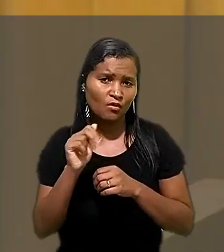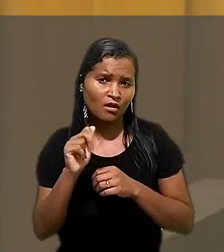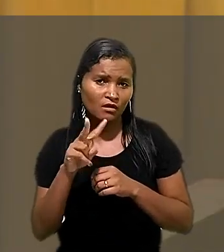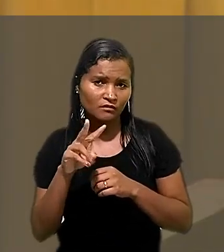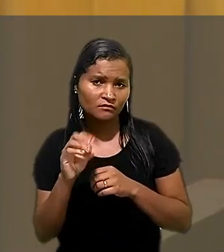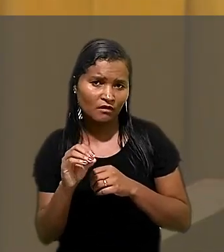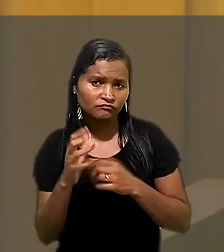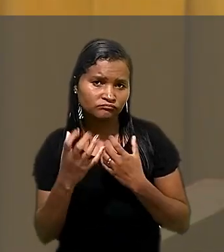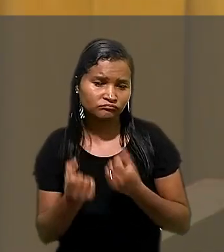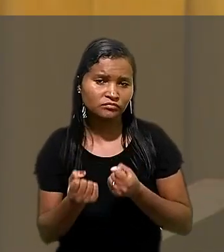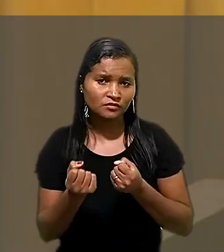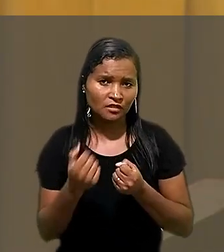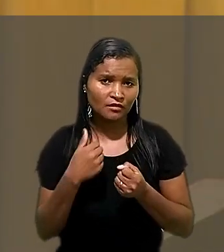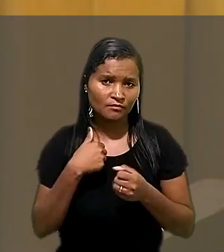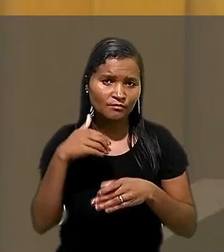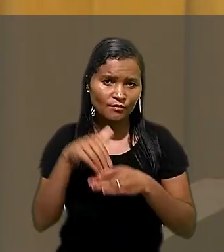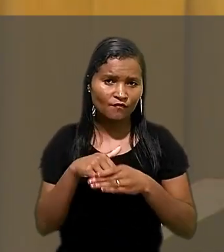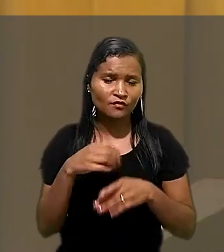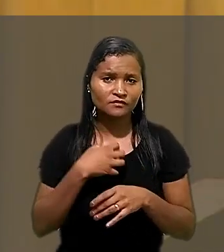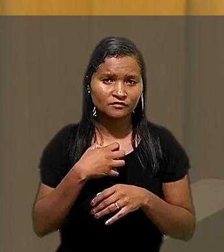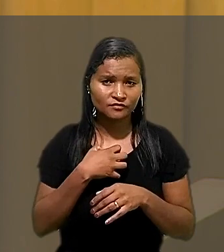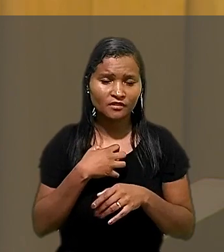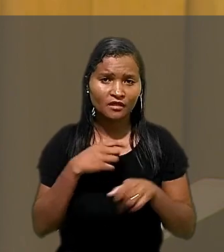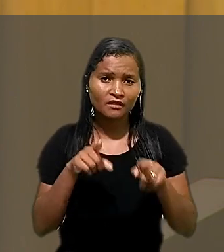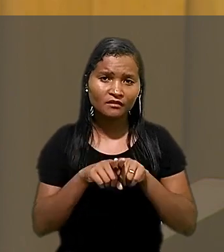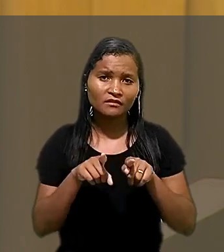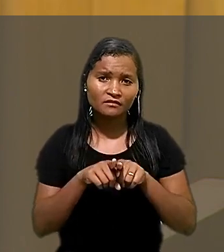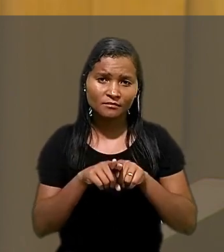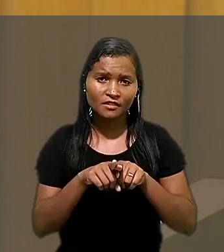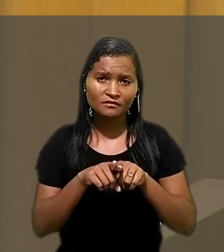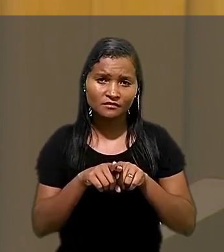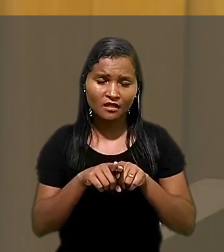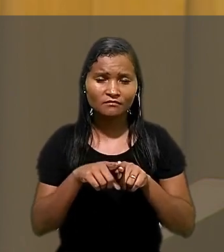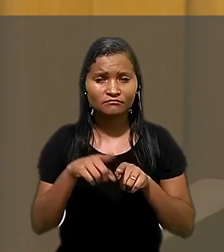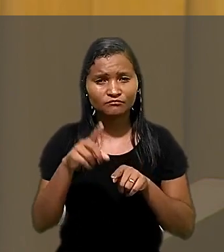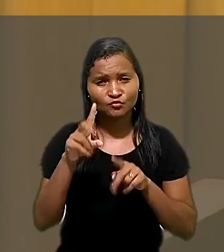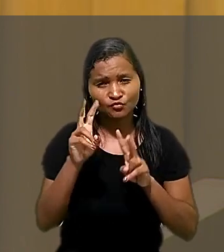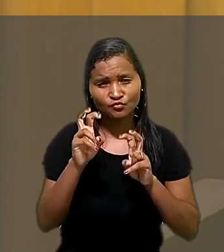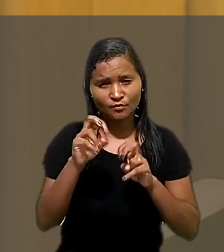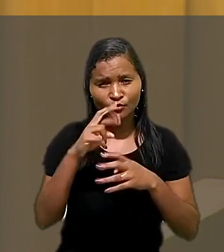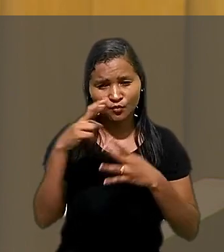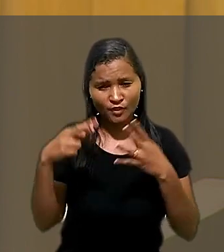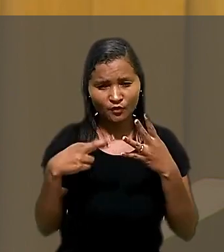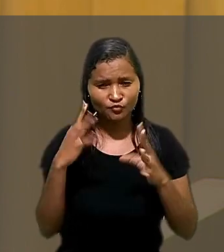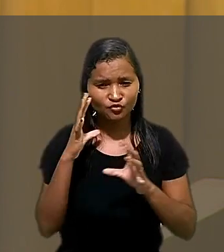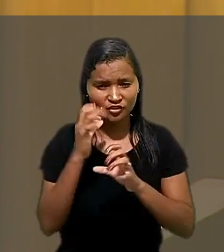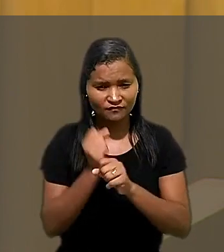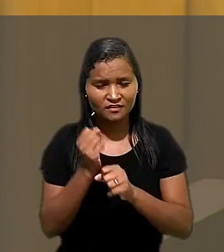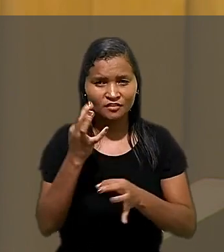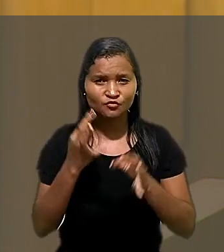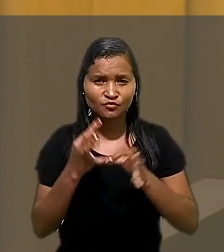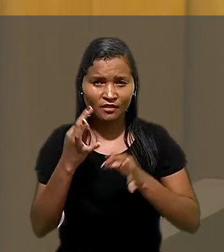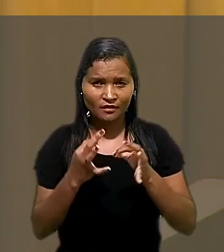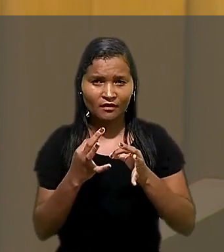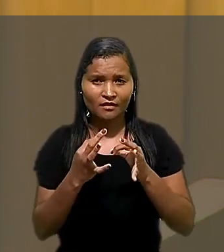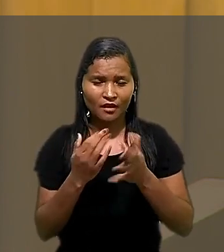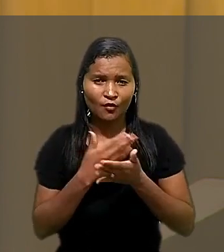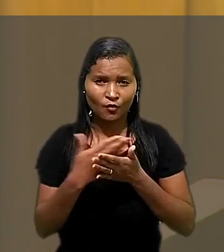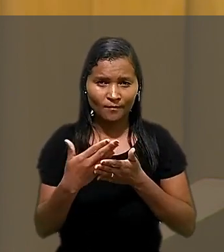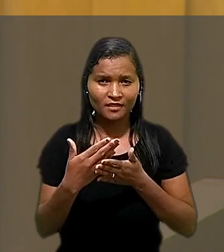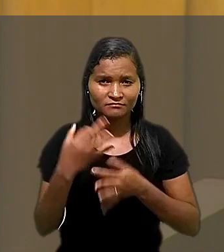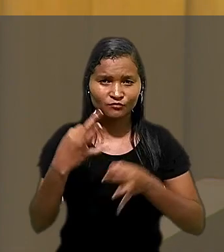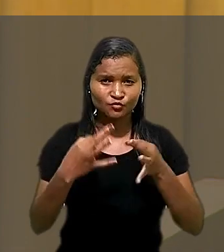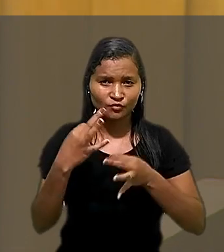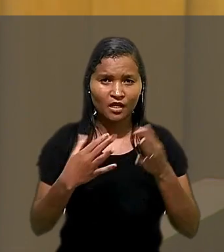meu voto nesse sentido, e já na sequência, presidente, em relação ao recurso de revista que está em julgamento, que passa a ser